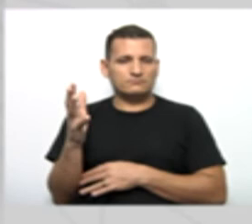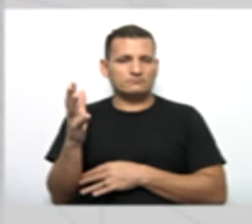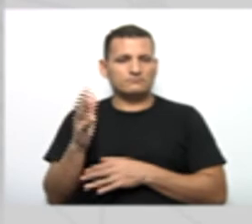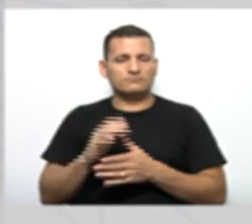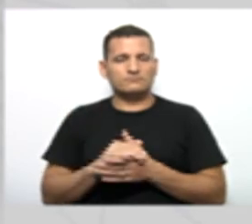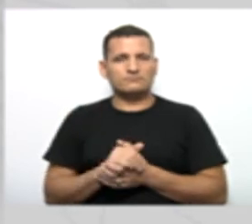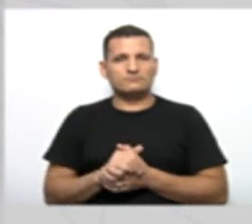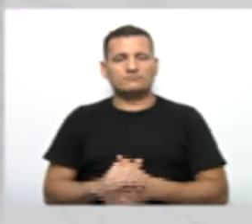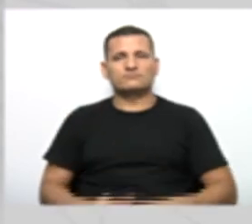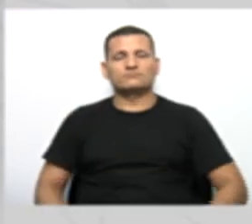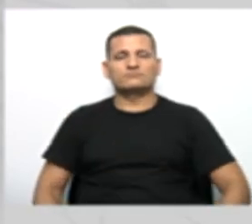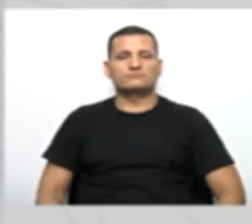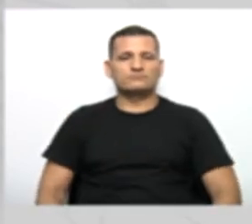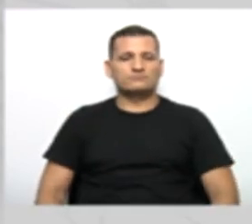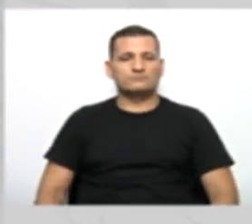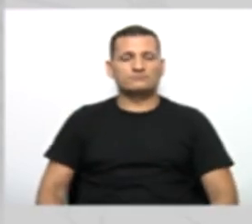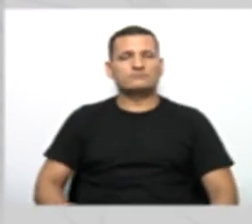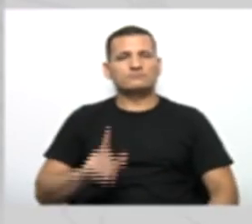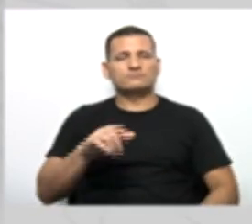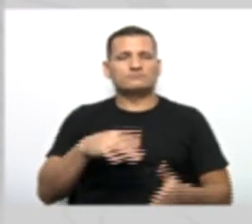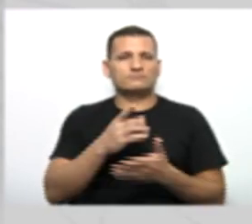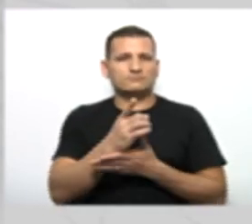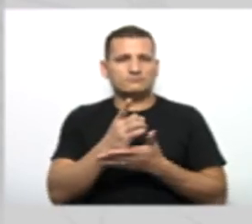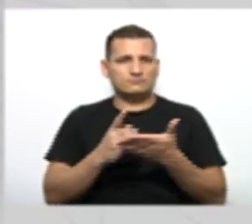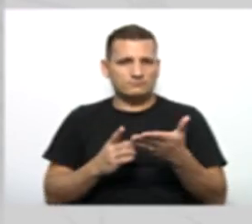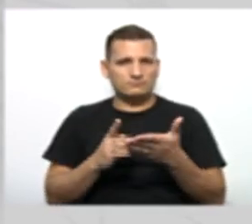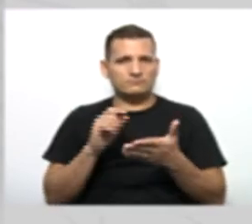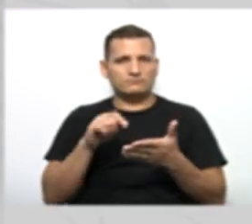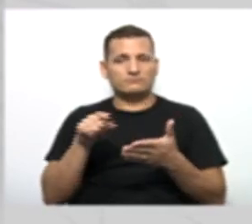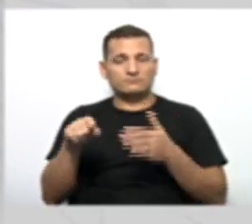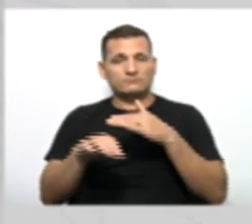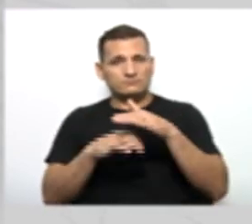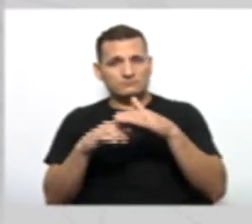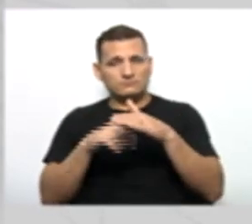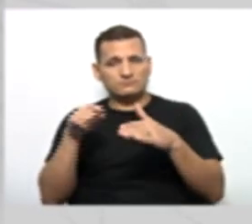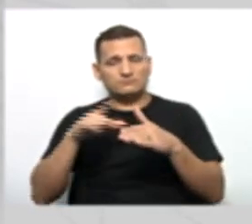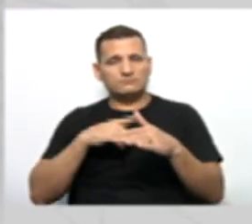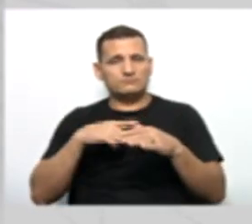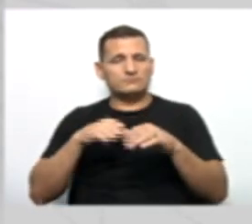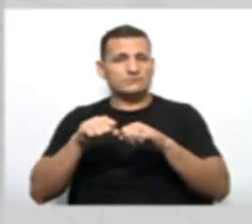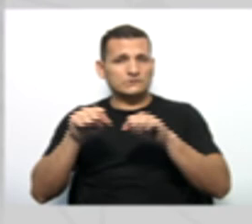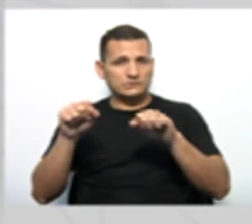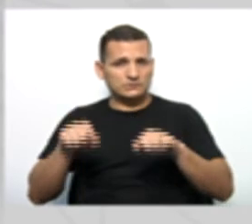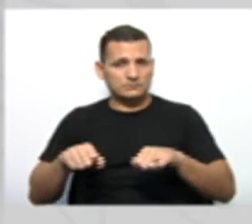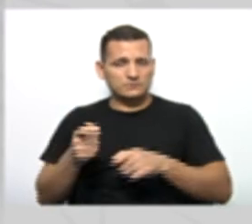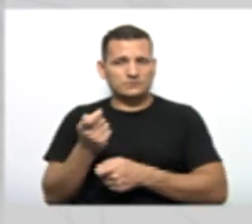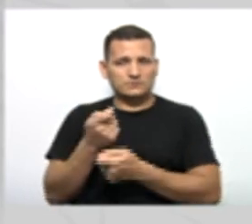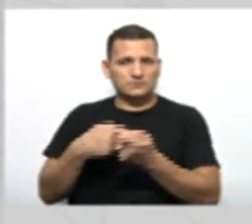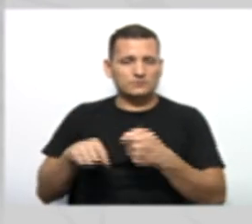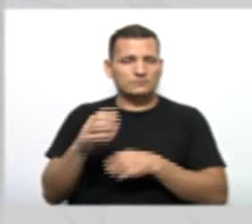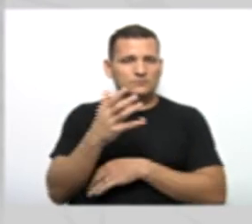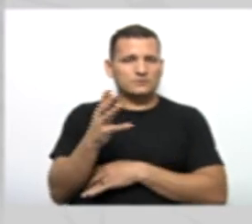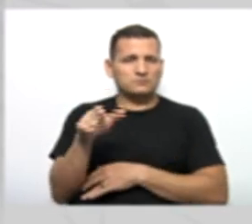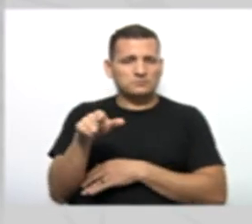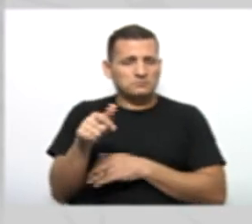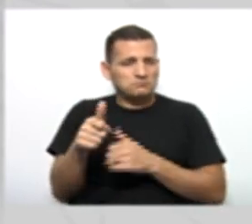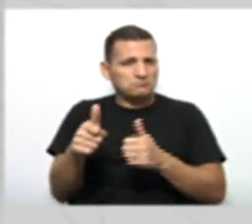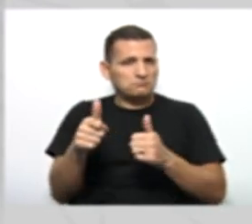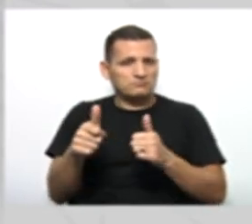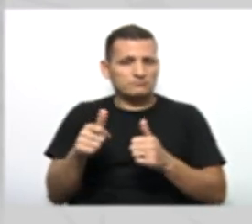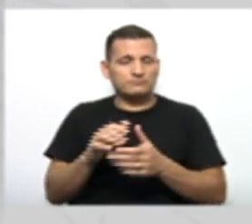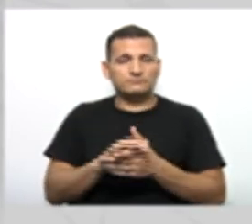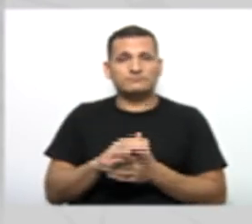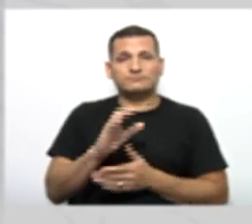e ela é uma declaração de que a empresa tem um sistema de gestão ambiental e que ele funciona. Cooperativas